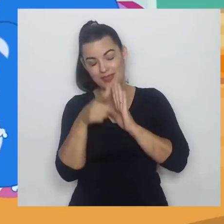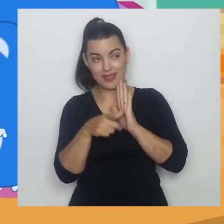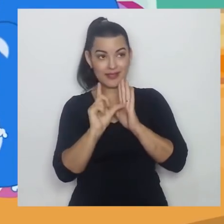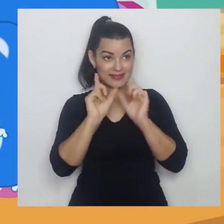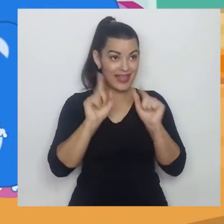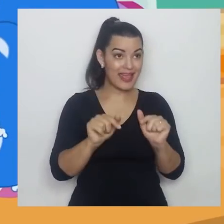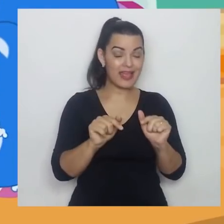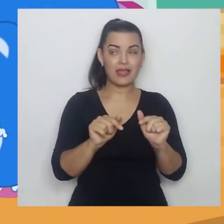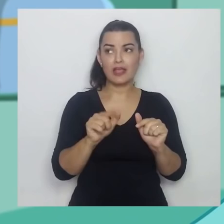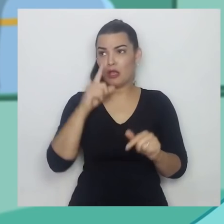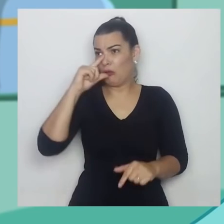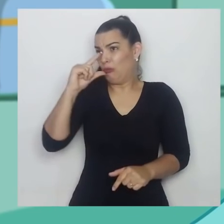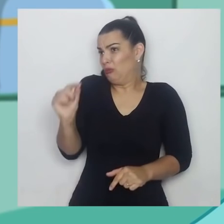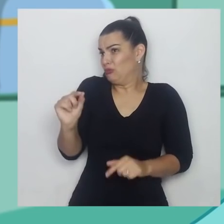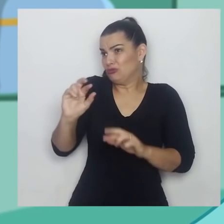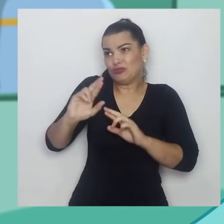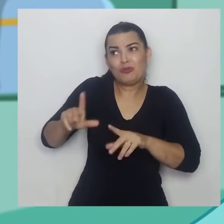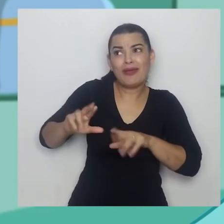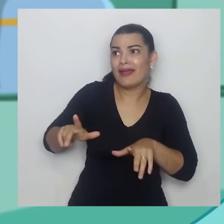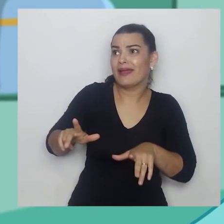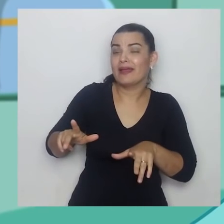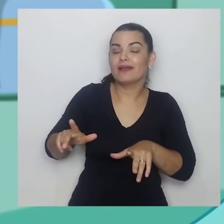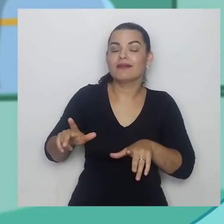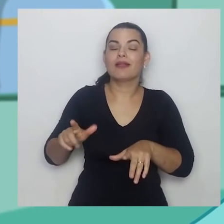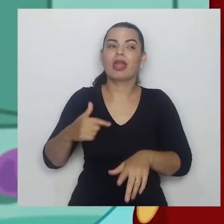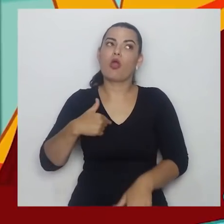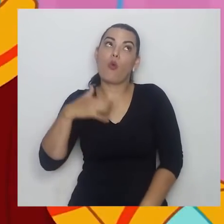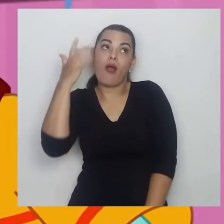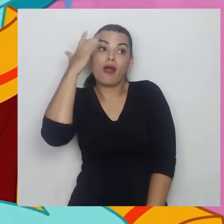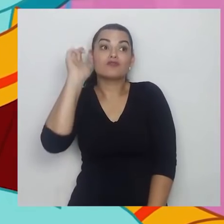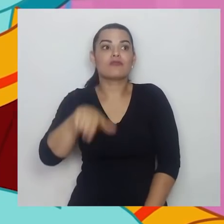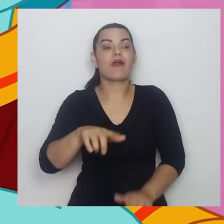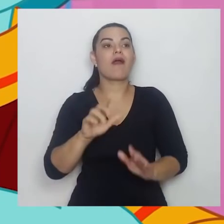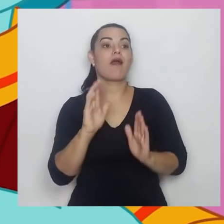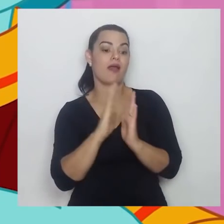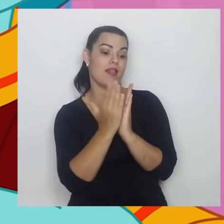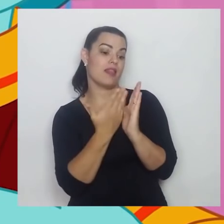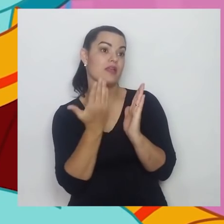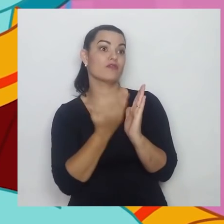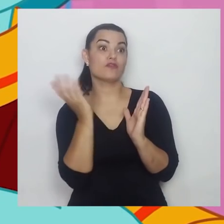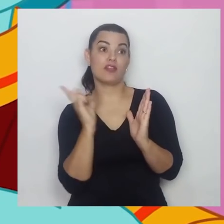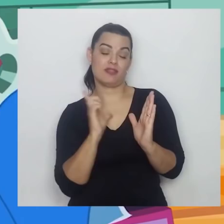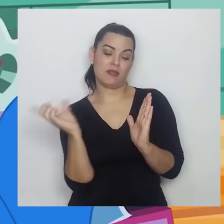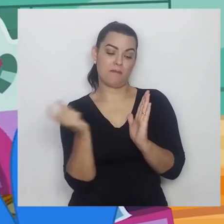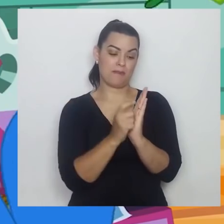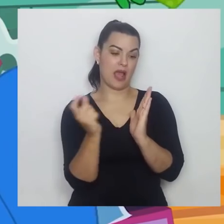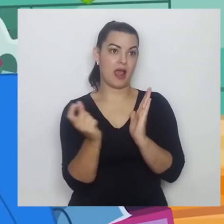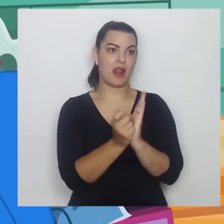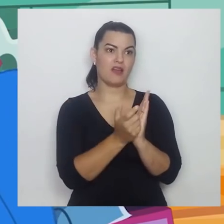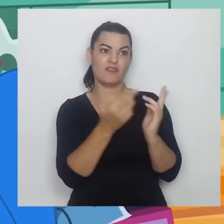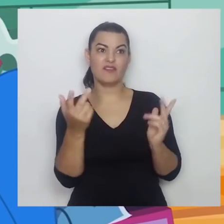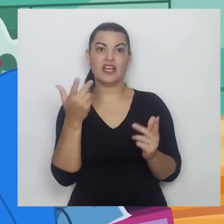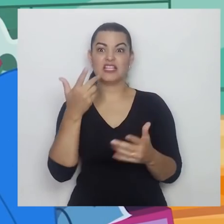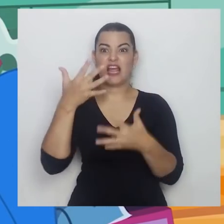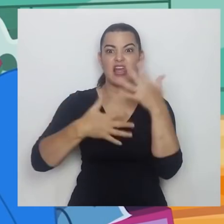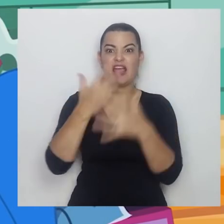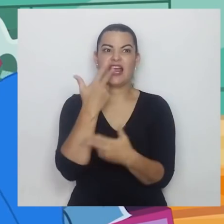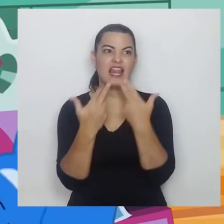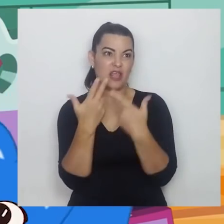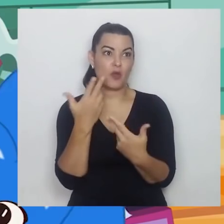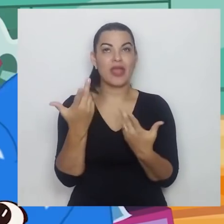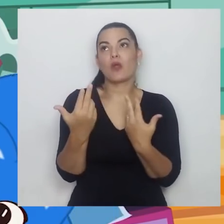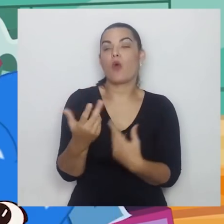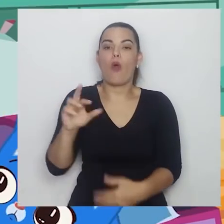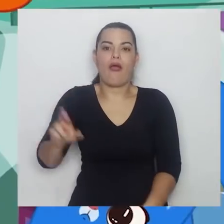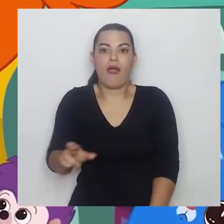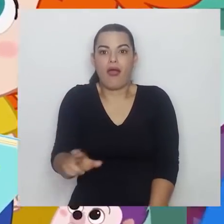Não é de bruxa, né? Aposto que é um livro daqueles que tem palavras que enrolam a língua da gente. Que nem o rato roeu a roupa do